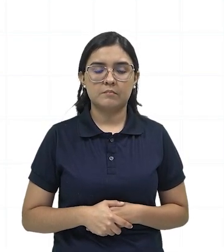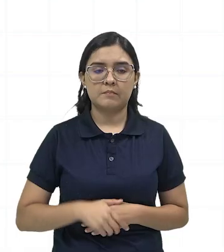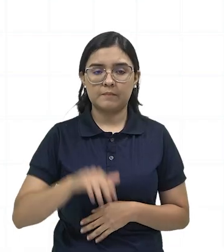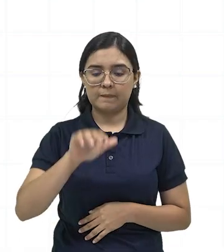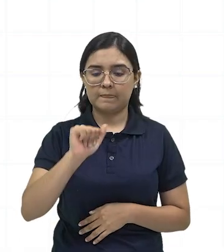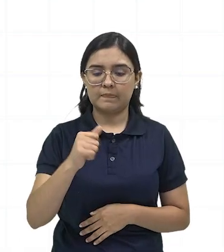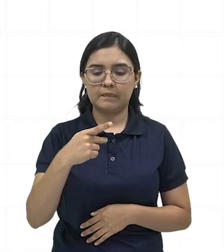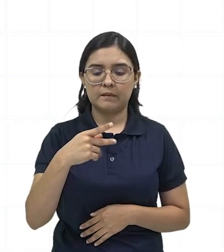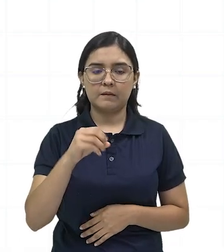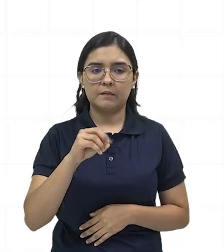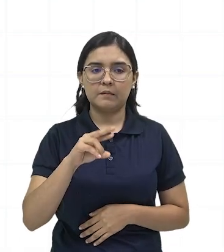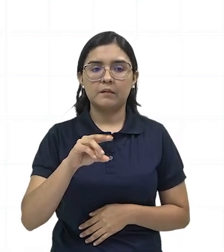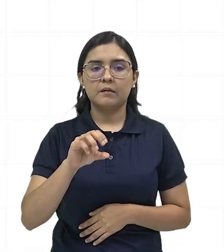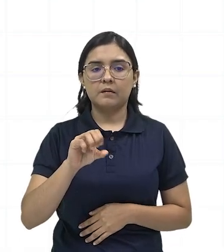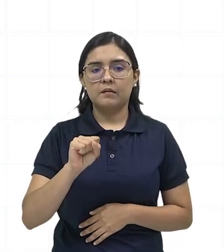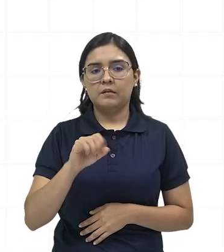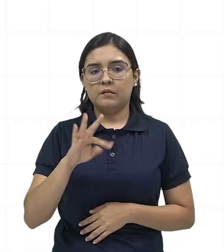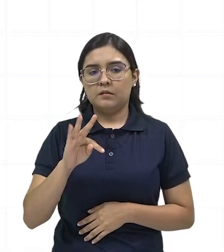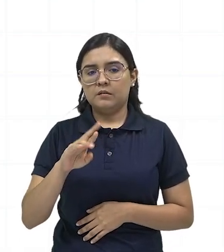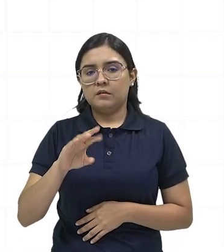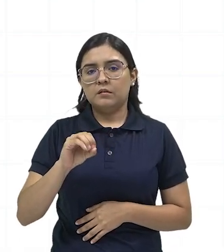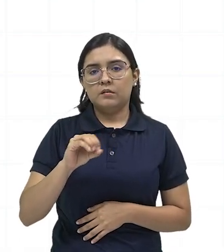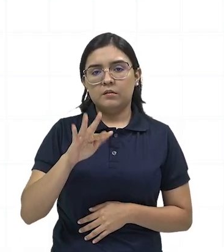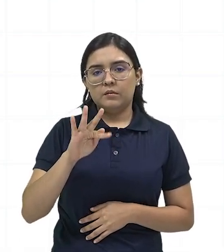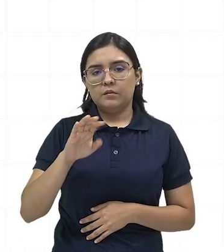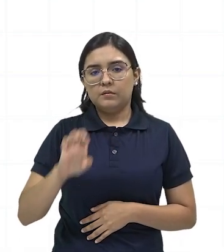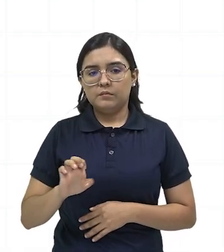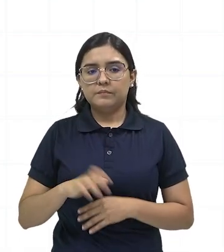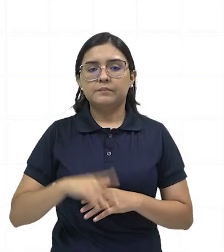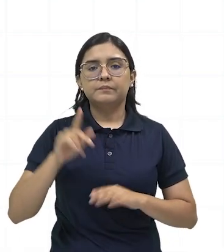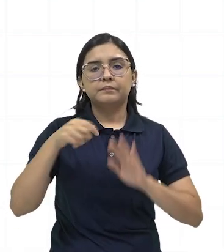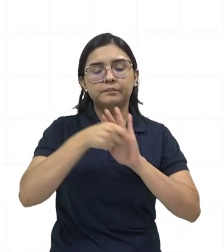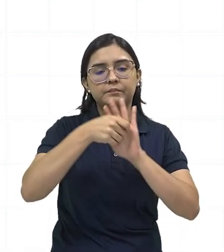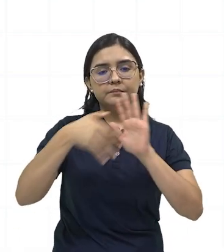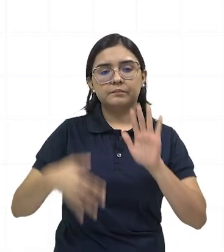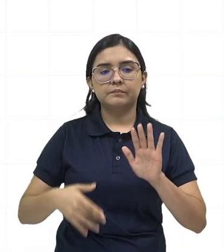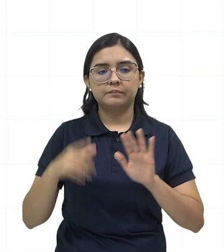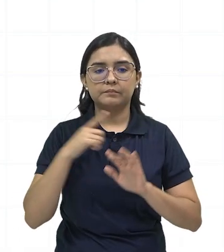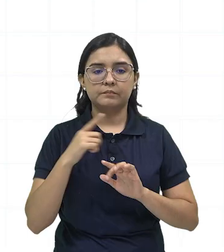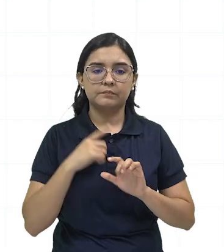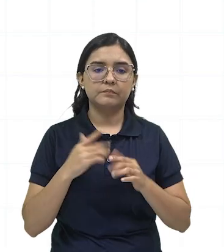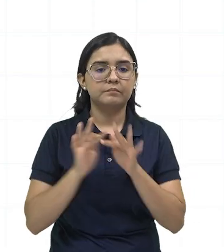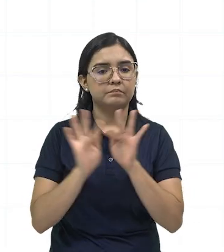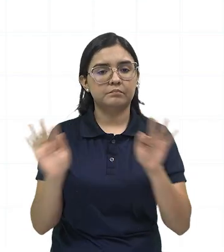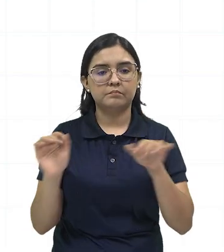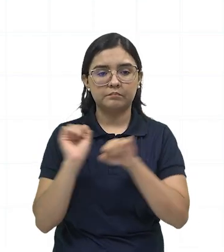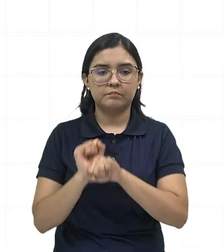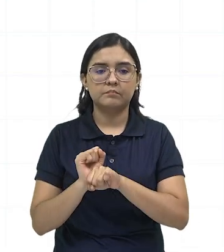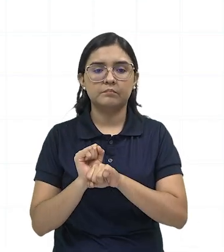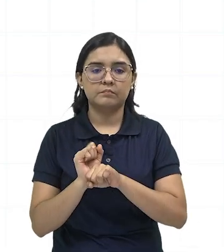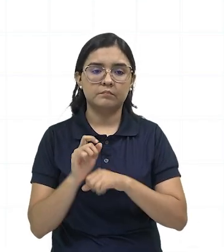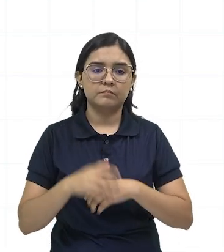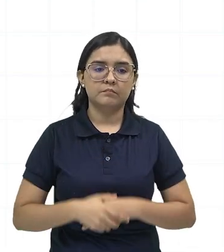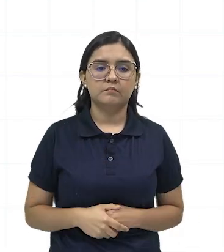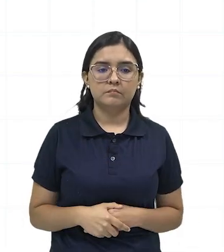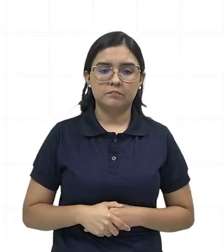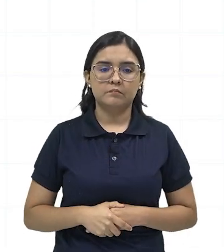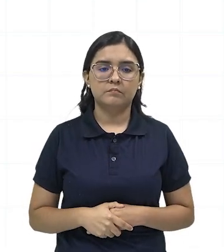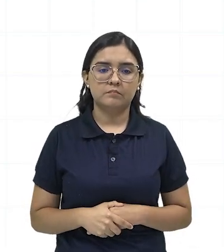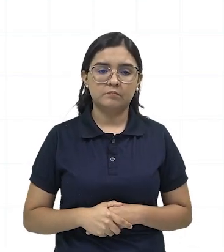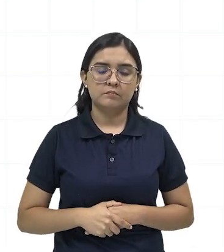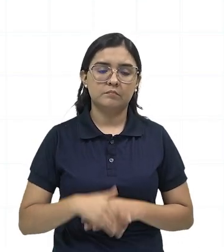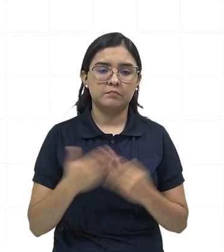é também uma figura de pensamento que ocorre quando há uma interrupção da frase para interpelar